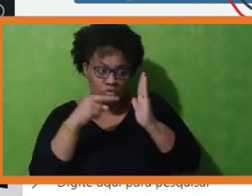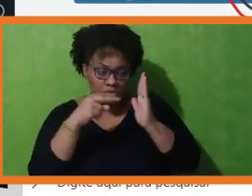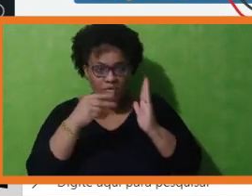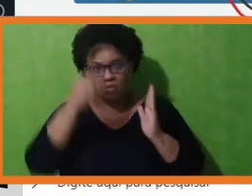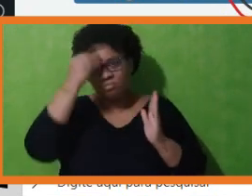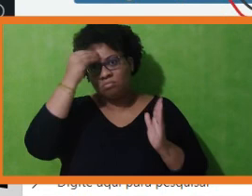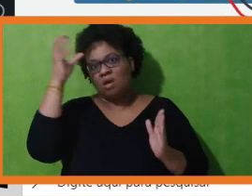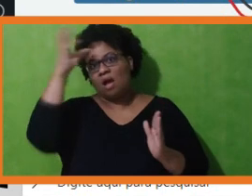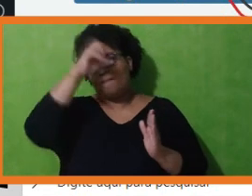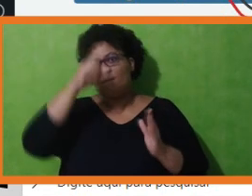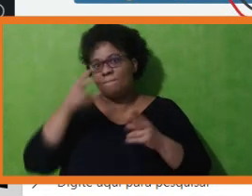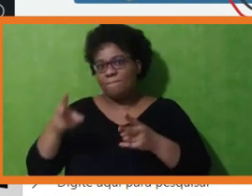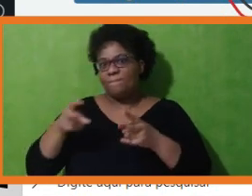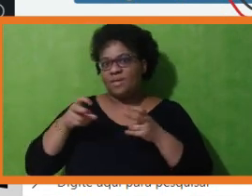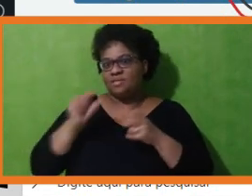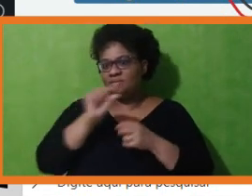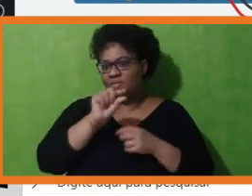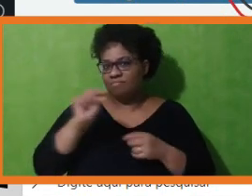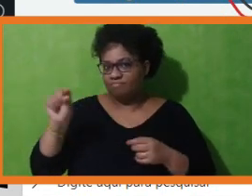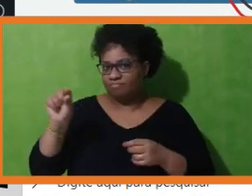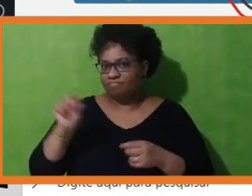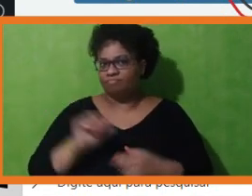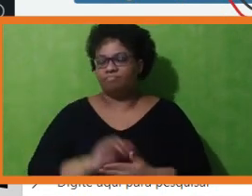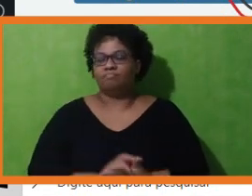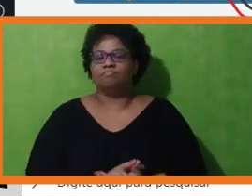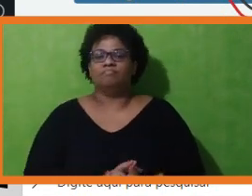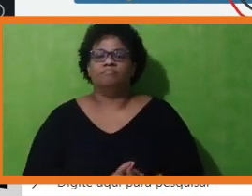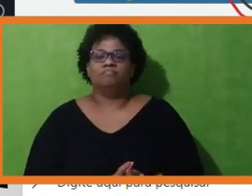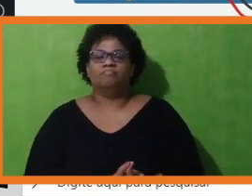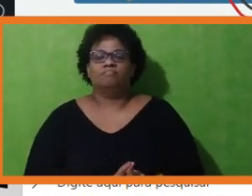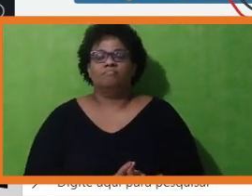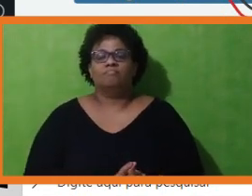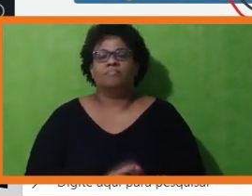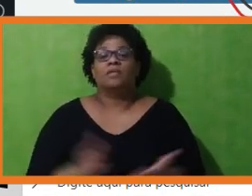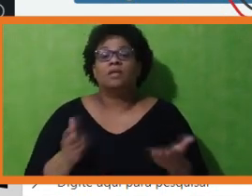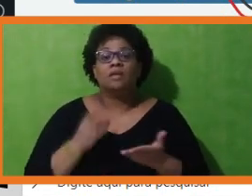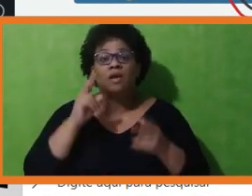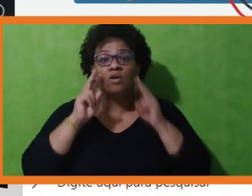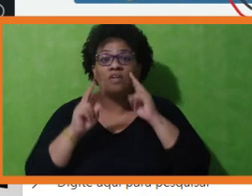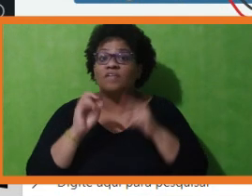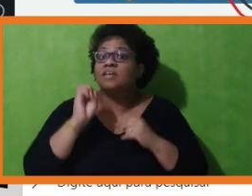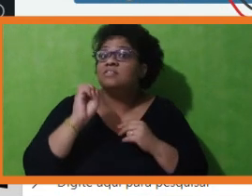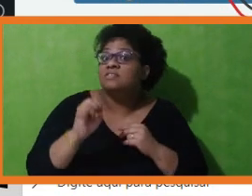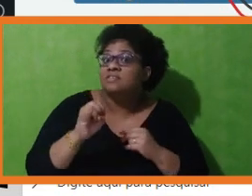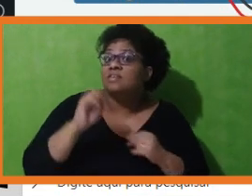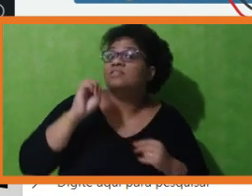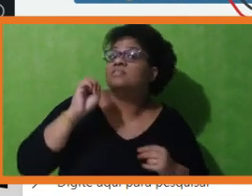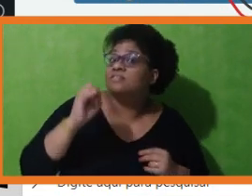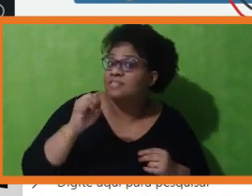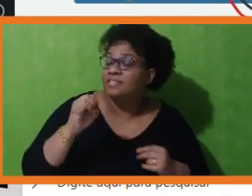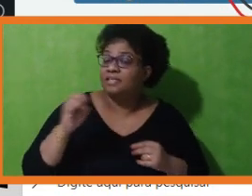botão 2 para toda hora que você olhar, você perceber que isso aqui é a leitura do botão 1. E vamos entrar aqui nas nossas condições,